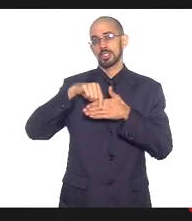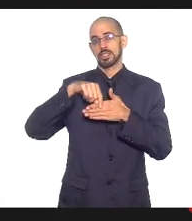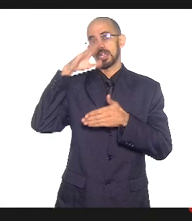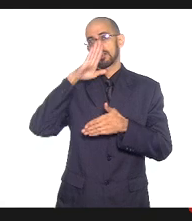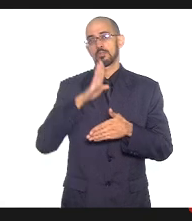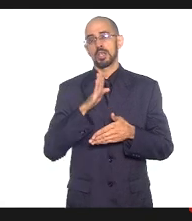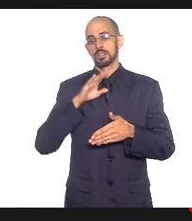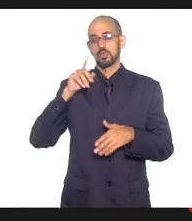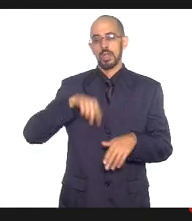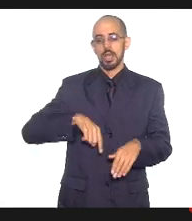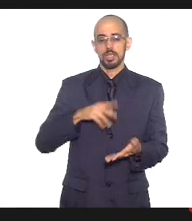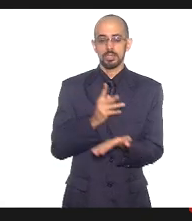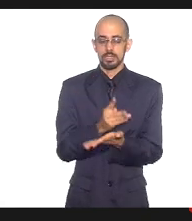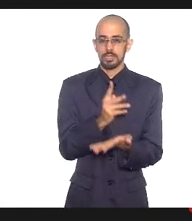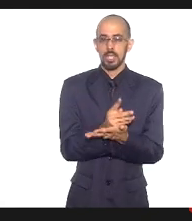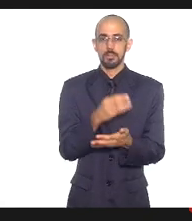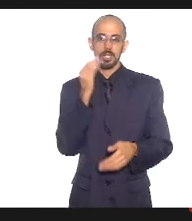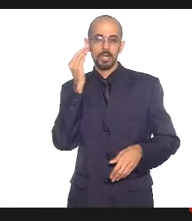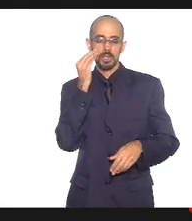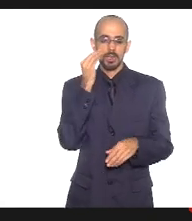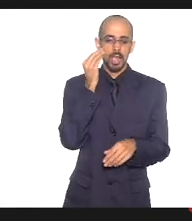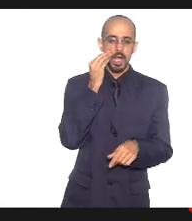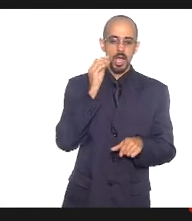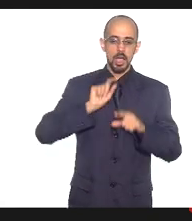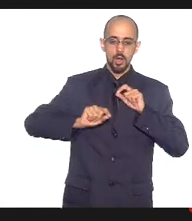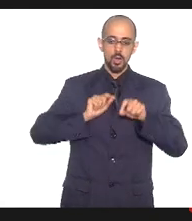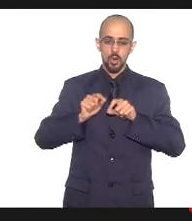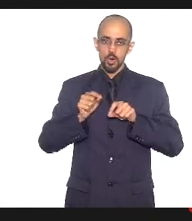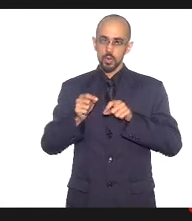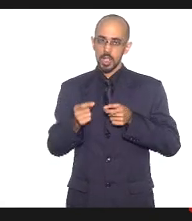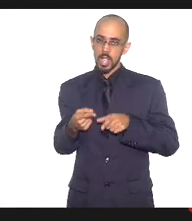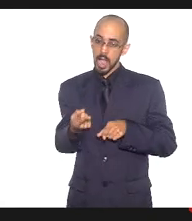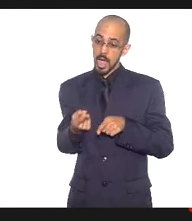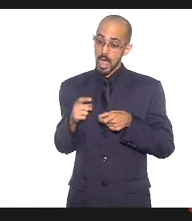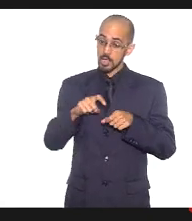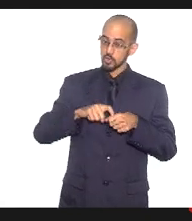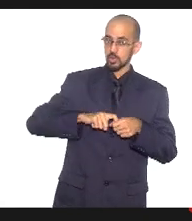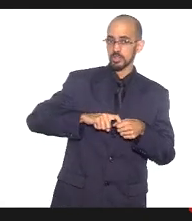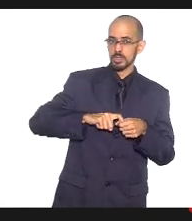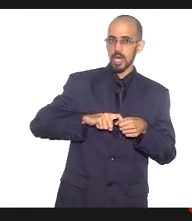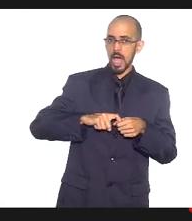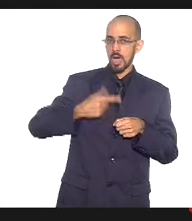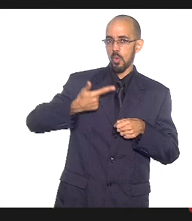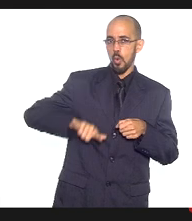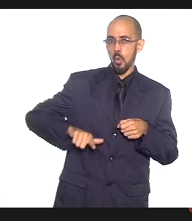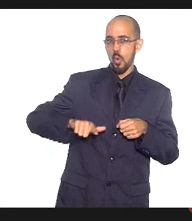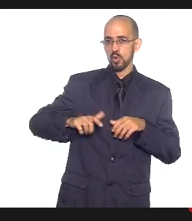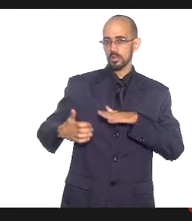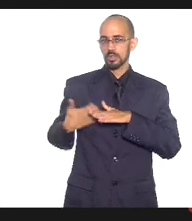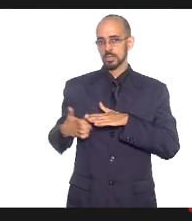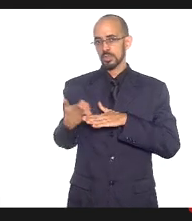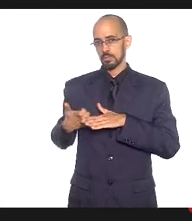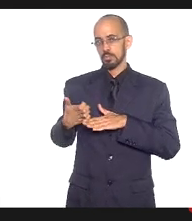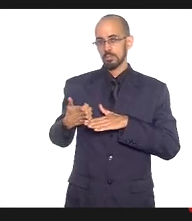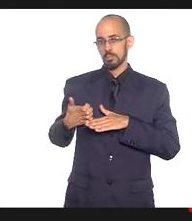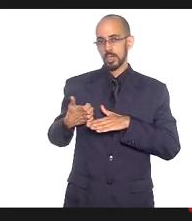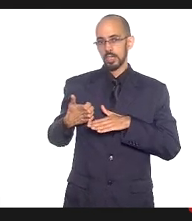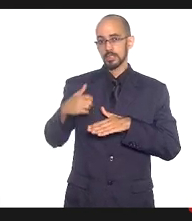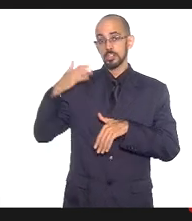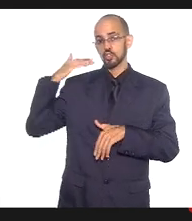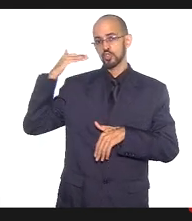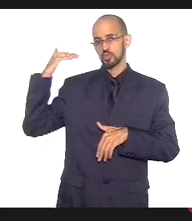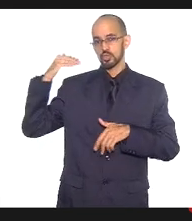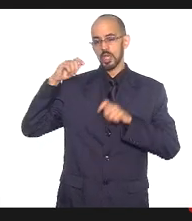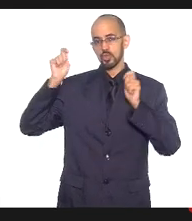tentando se consorciar aí com grandes empresas de nome, com uma capacidade